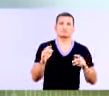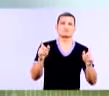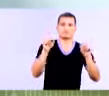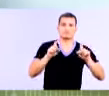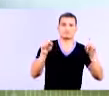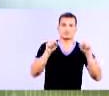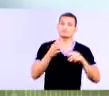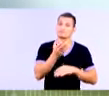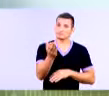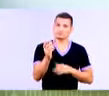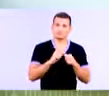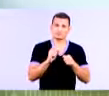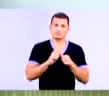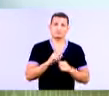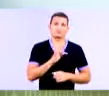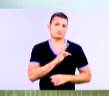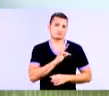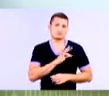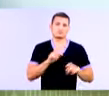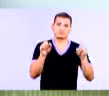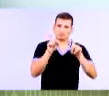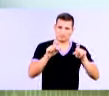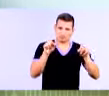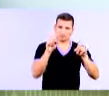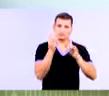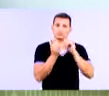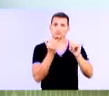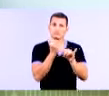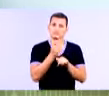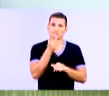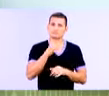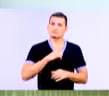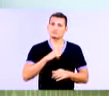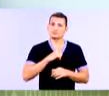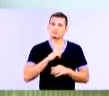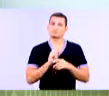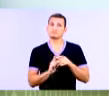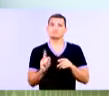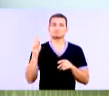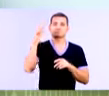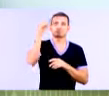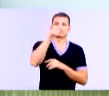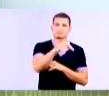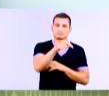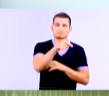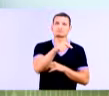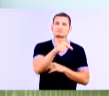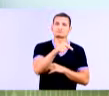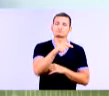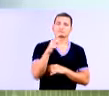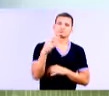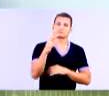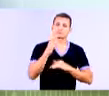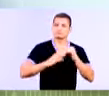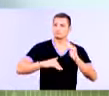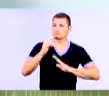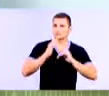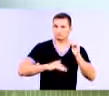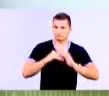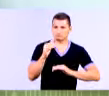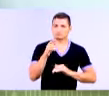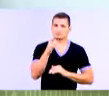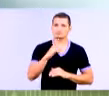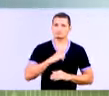fazendo técnico em informática para a internet, você está dando um pulo a mais, você está dando um up a mais na sua carreira. Você está se